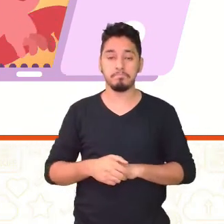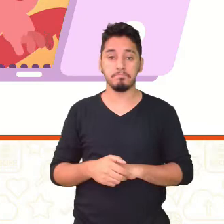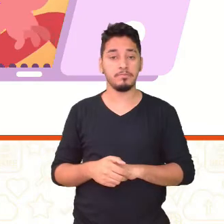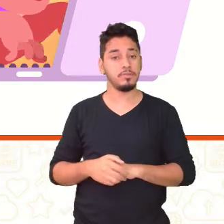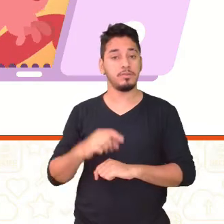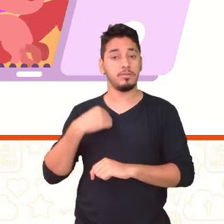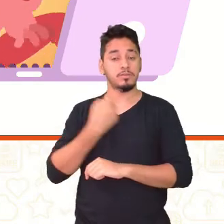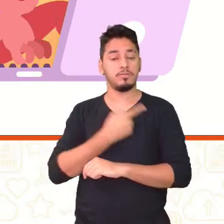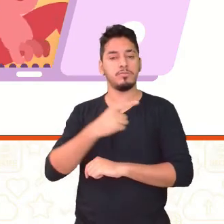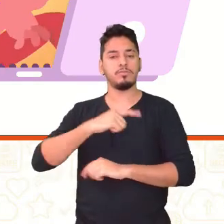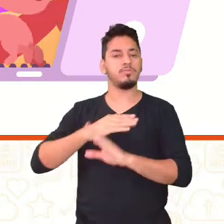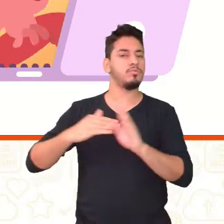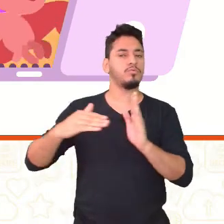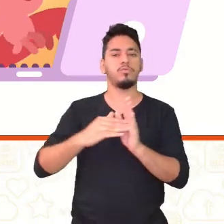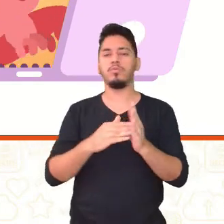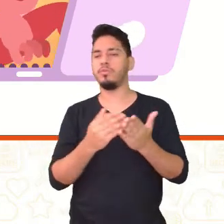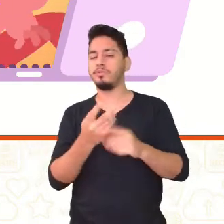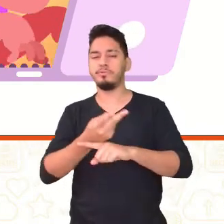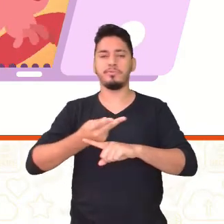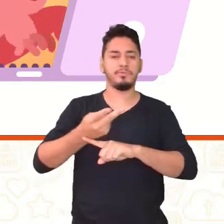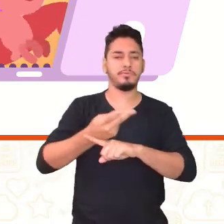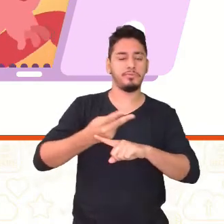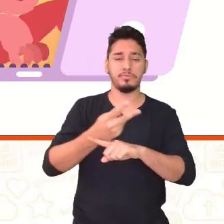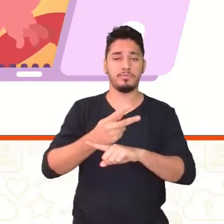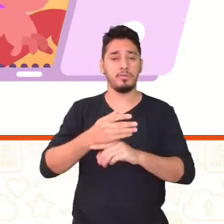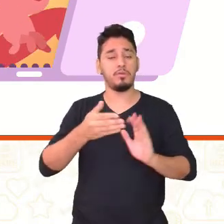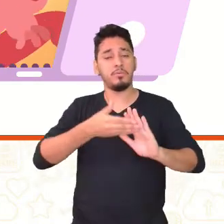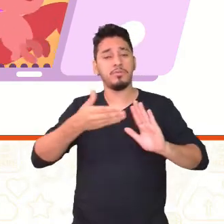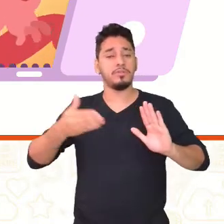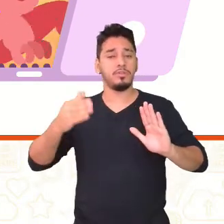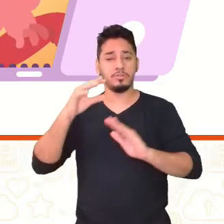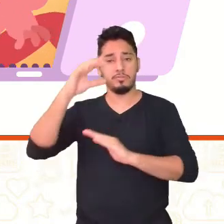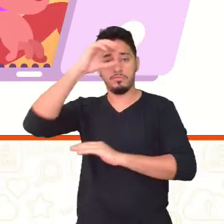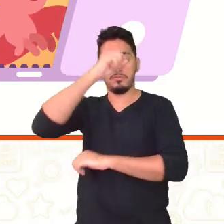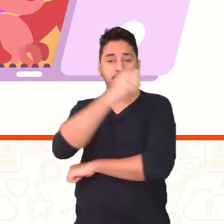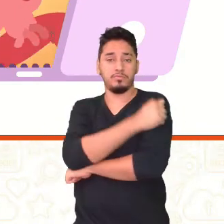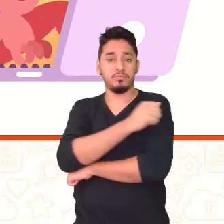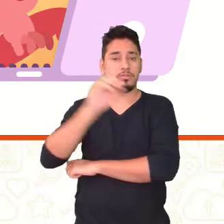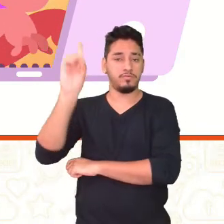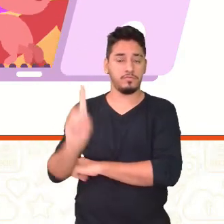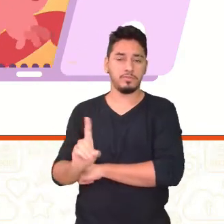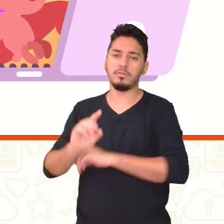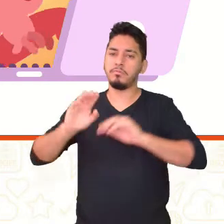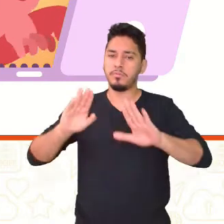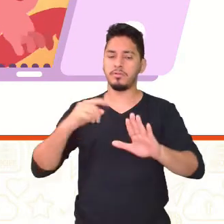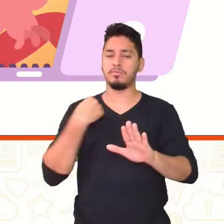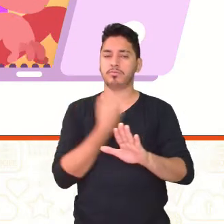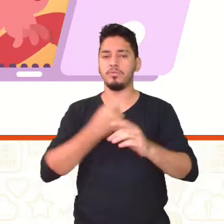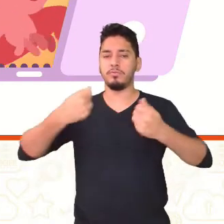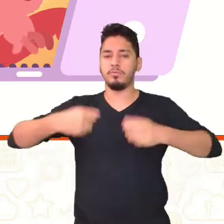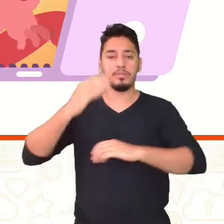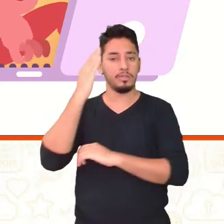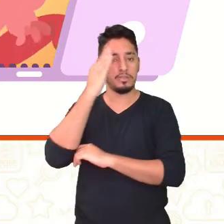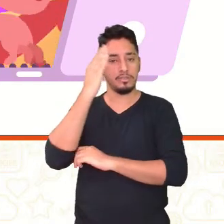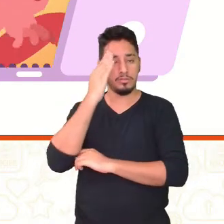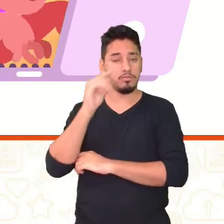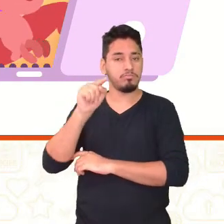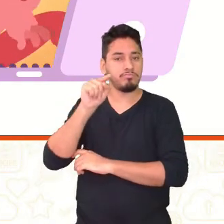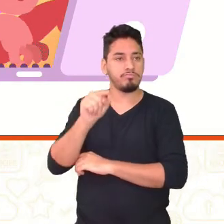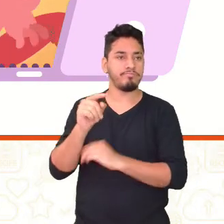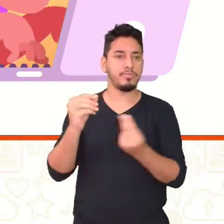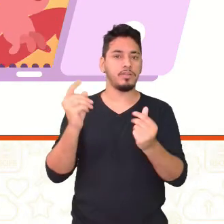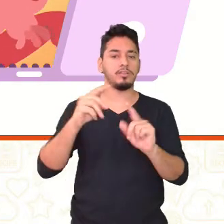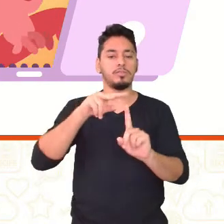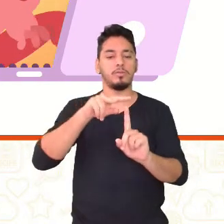temos todas as demandas que envolvem o processo de aprendizagem do estudante com deficiência, mas a gente precisa entender que